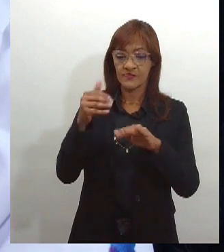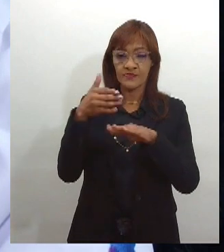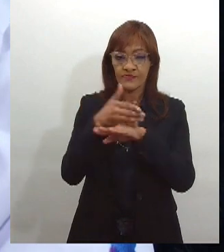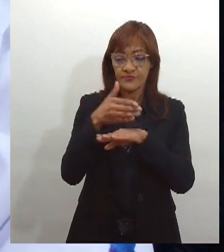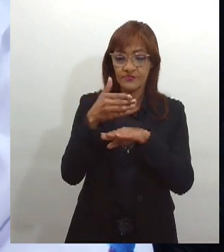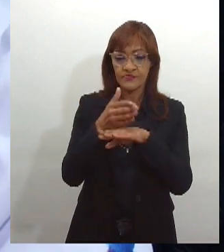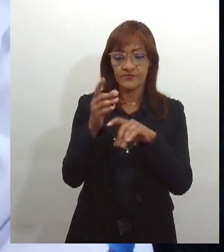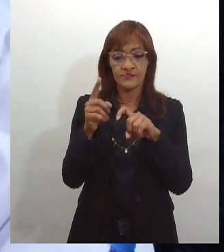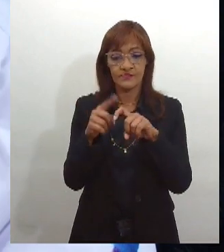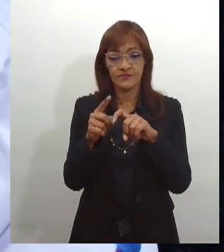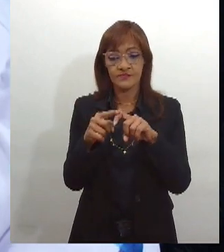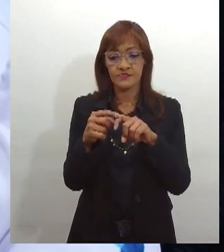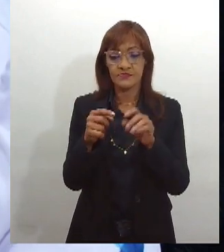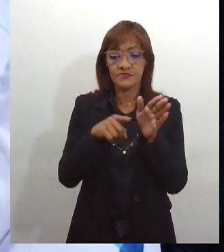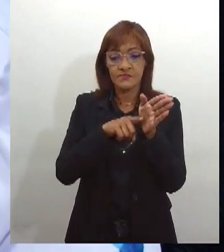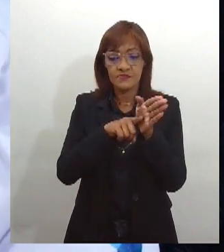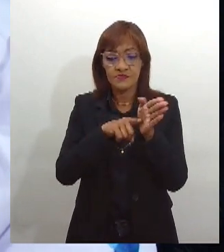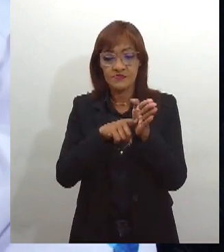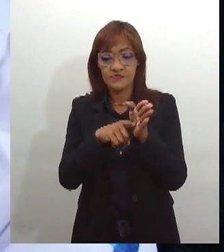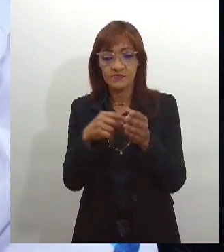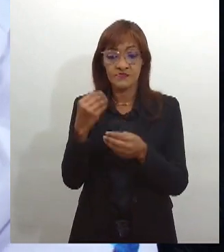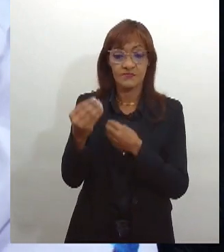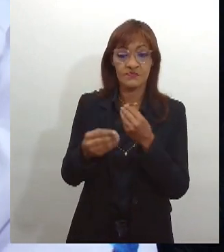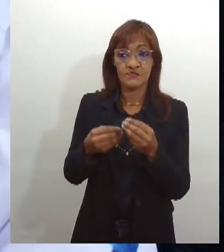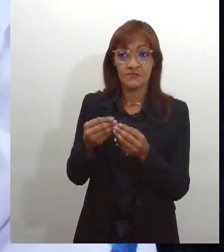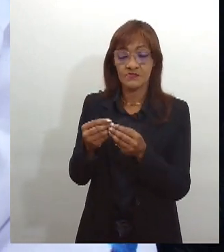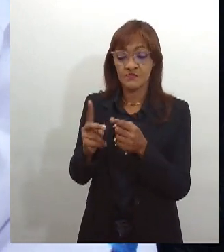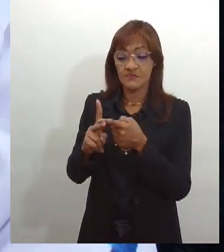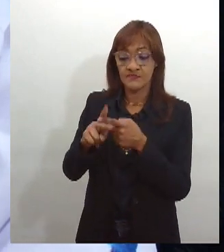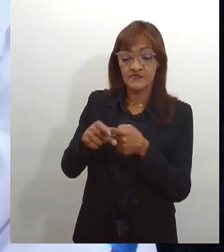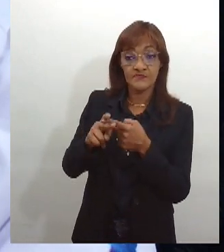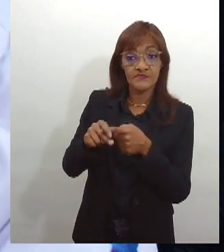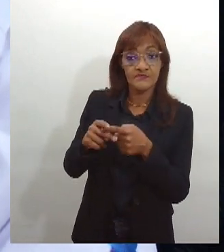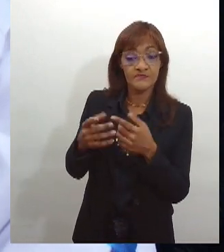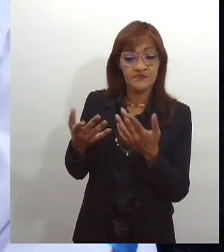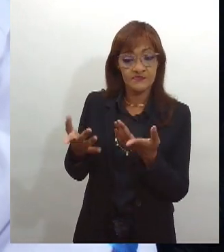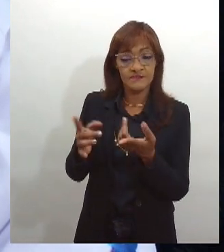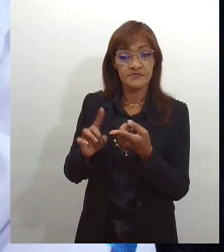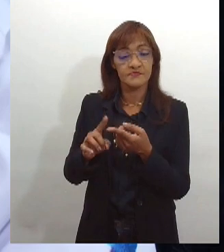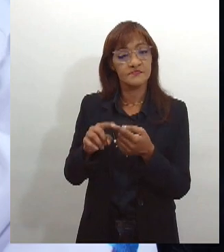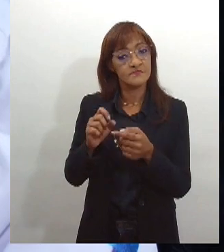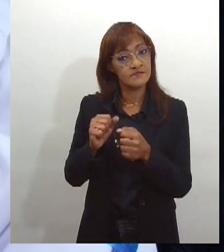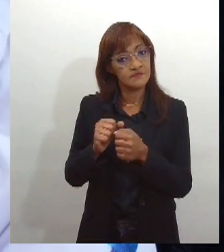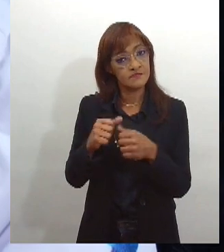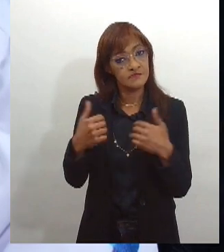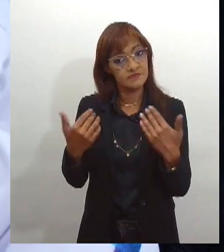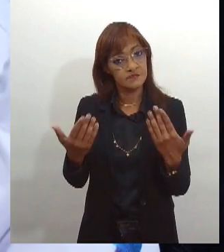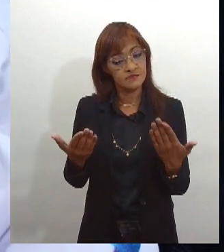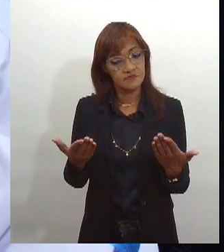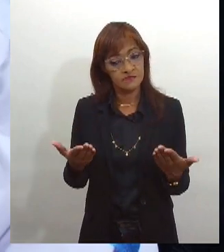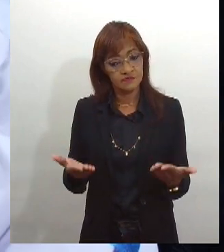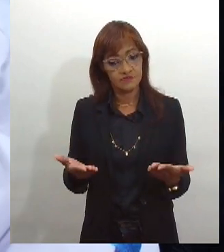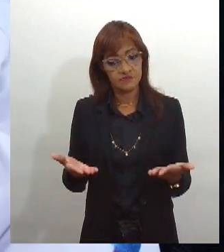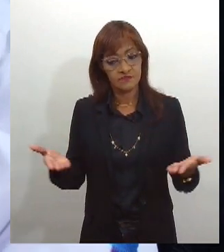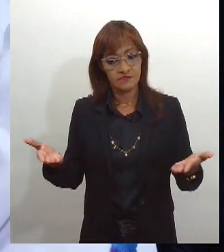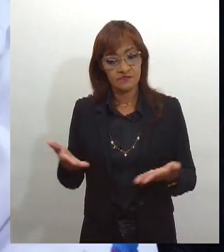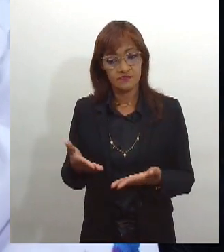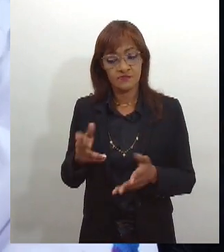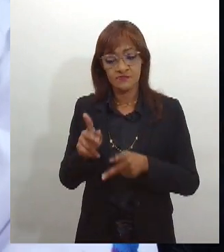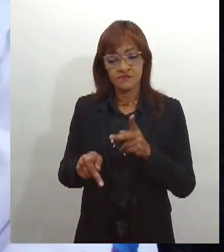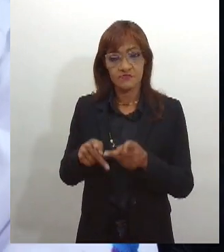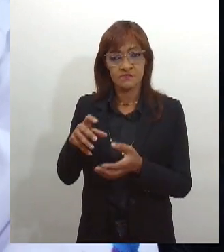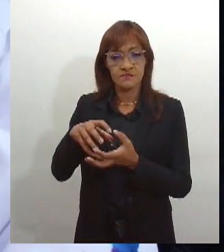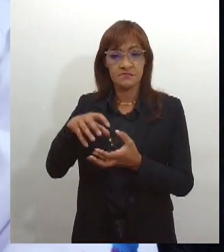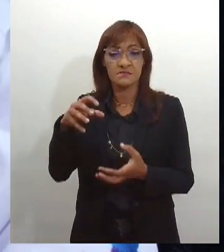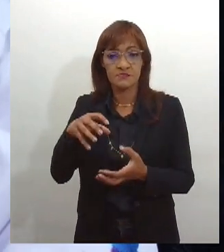para identificar os riscos, para corrigir os riscos. Então, a gente acaba tendo uma população que envelhece mal. Não